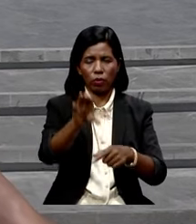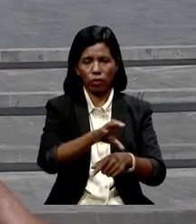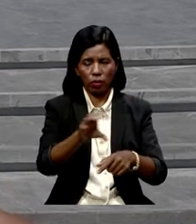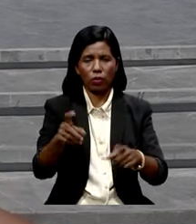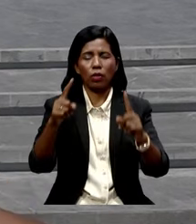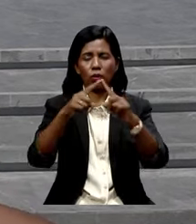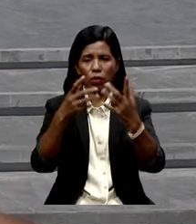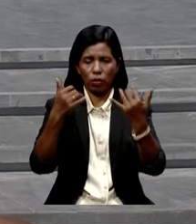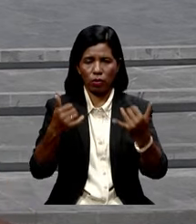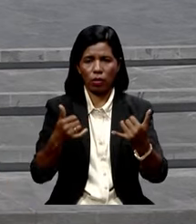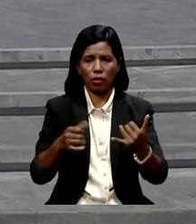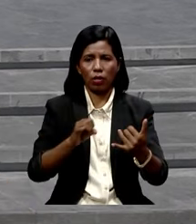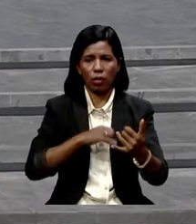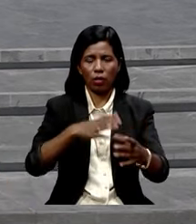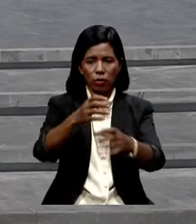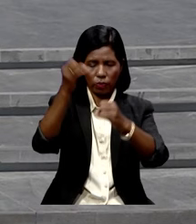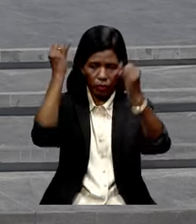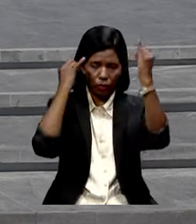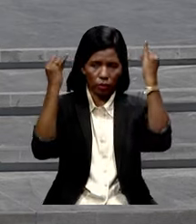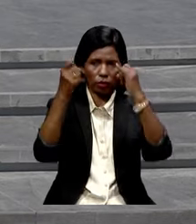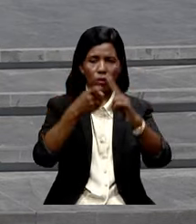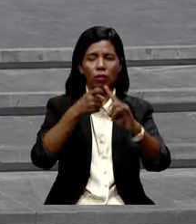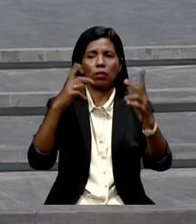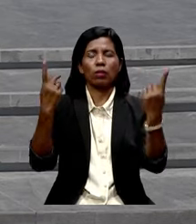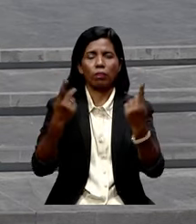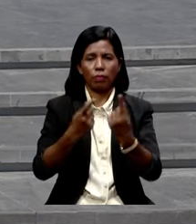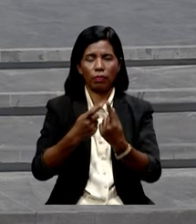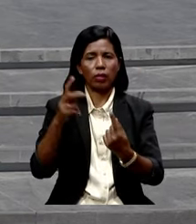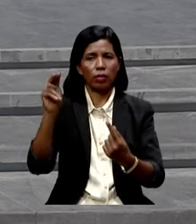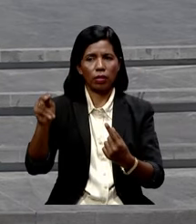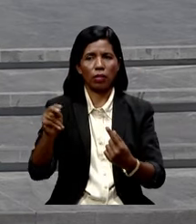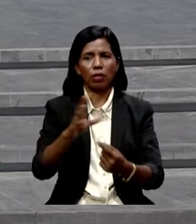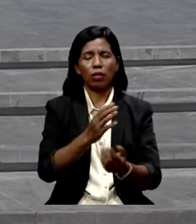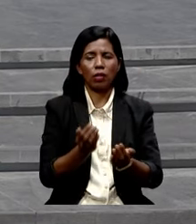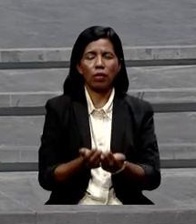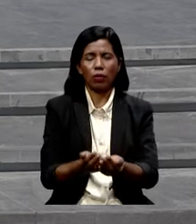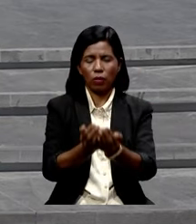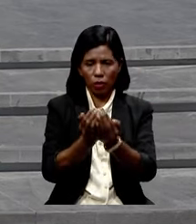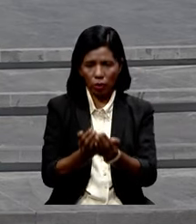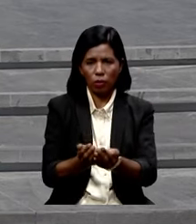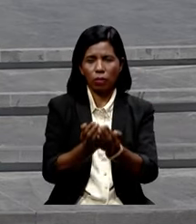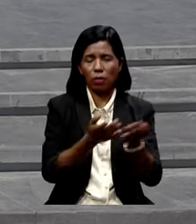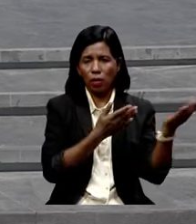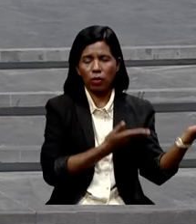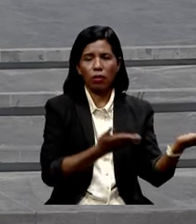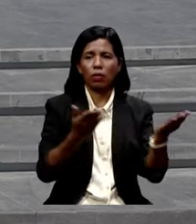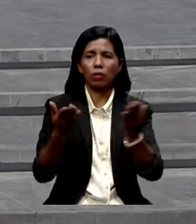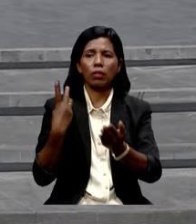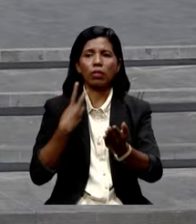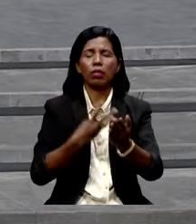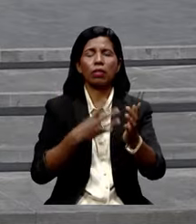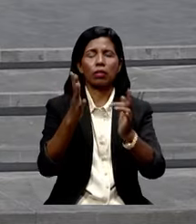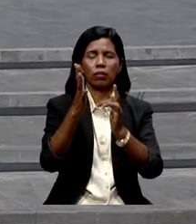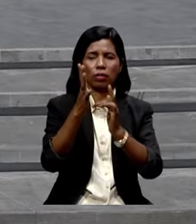agora foi em Lalais, né? Foi em cima informação se companhia, cata corona, bem a calori e tenia na